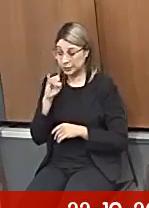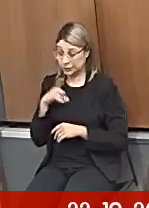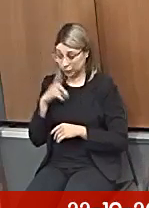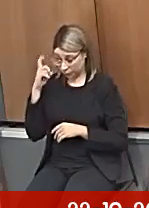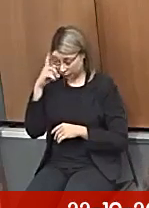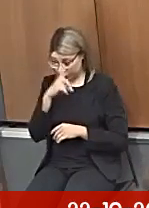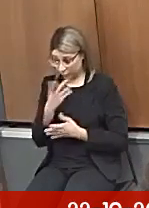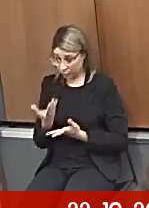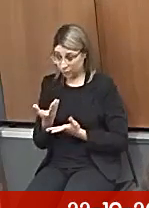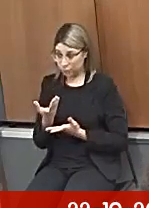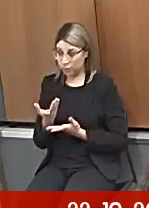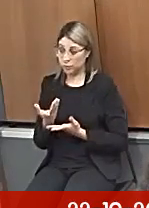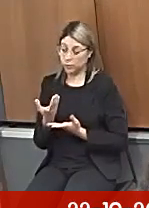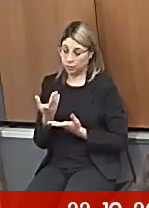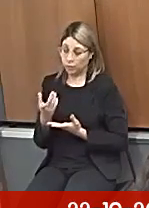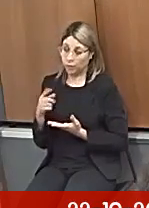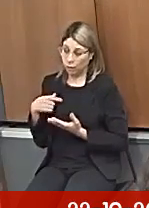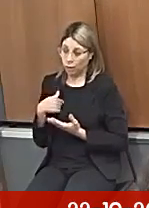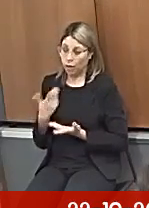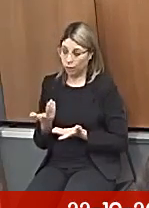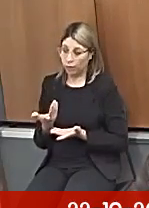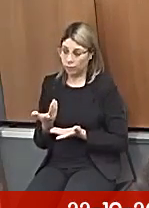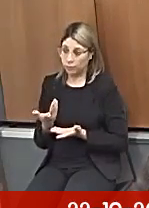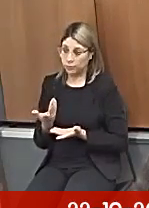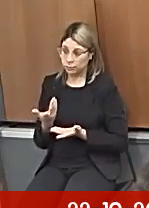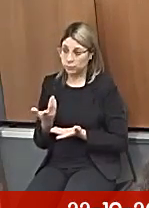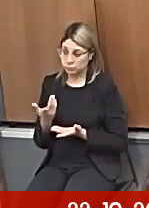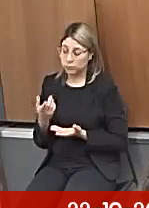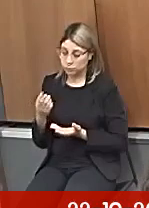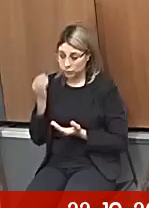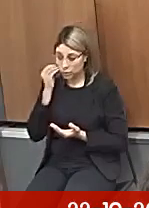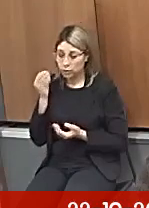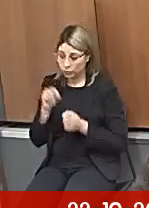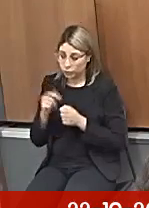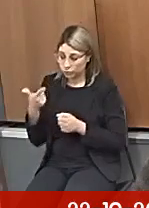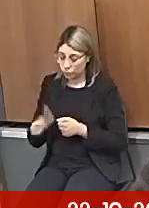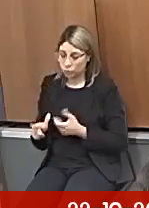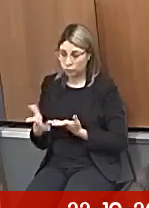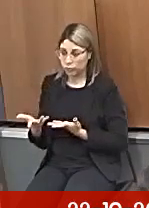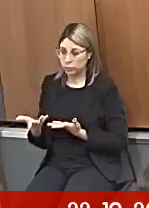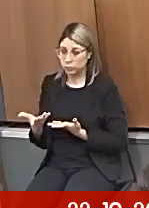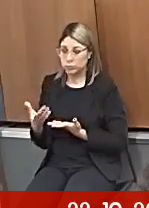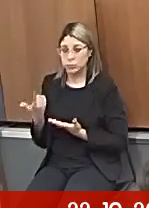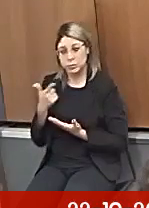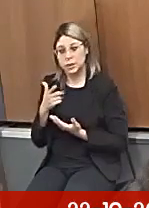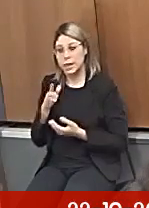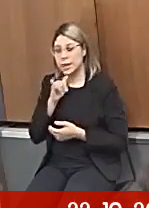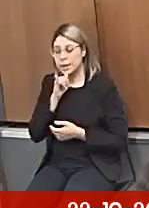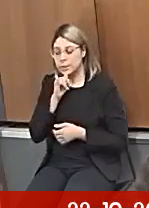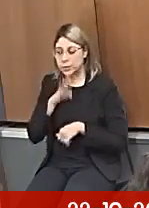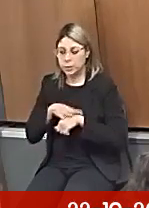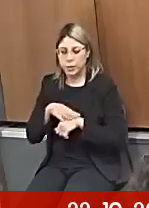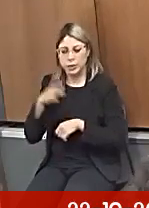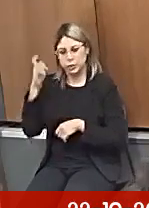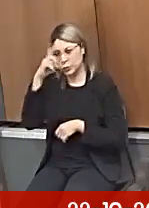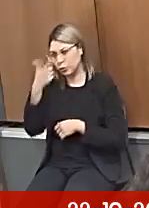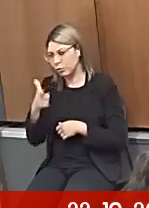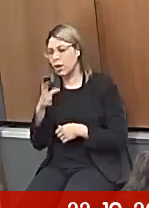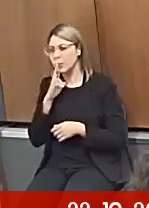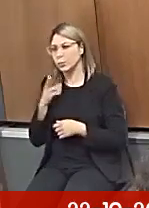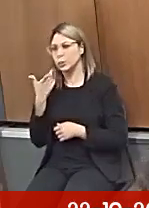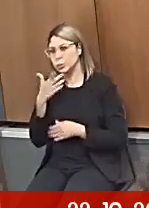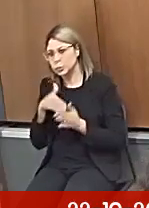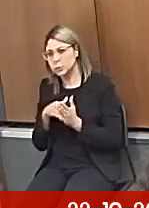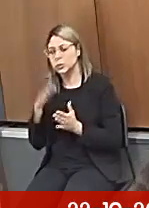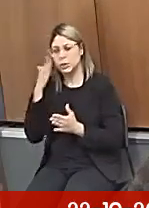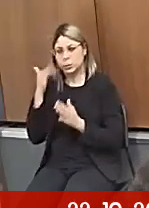dificuldade, se ele tiver um gargalo aqui, eu deixo ele repetir uma matemática. Não tem dificuldade, o menino faz tudo, ele me responde tudo, ele